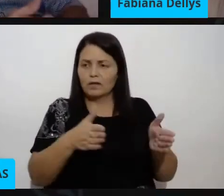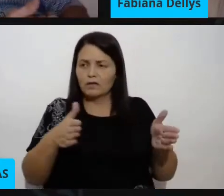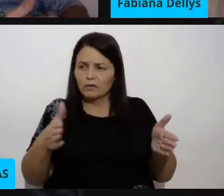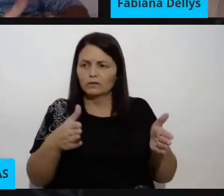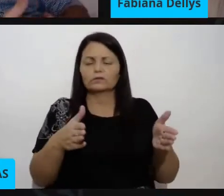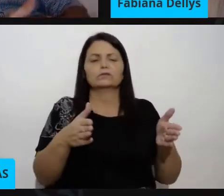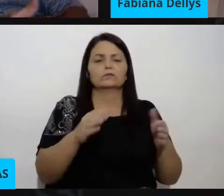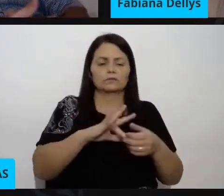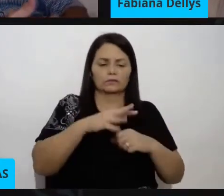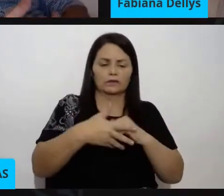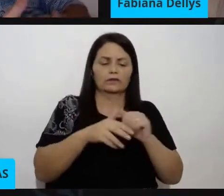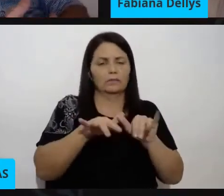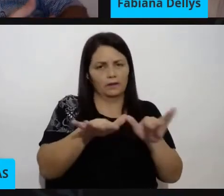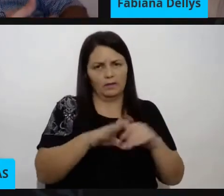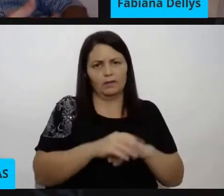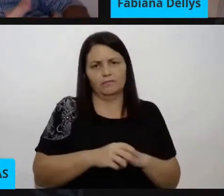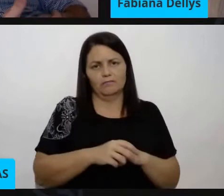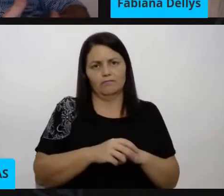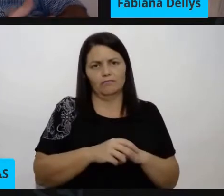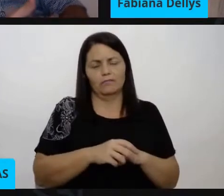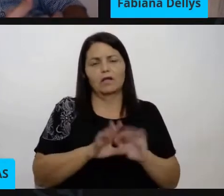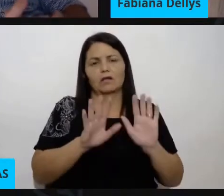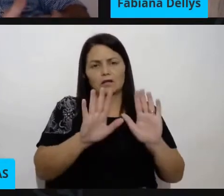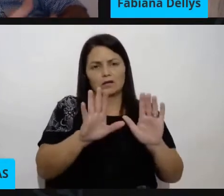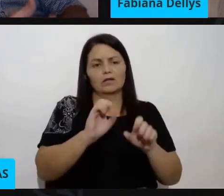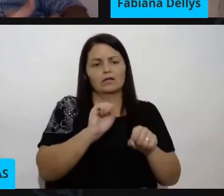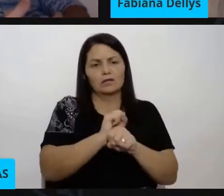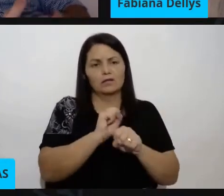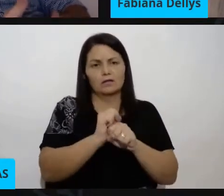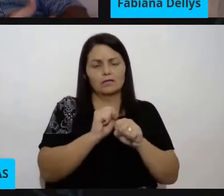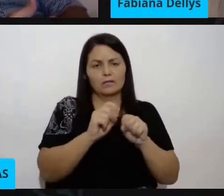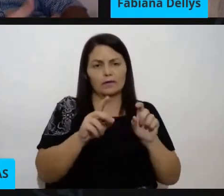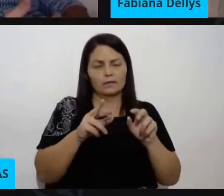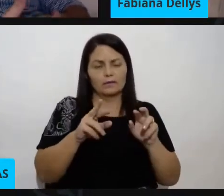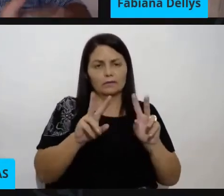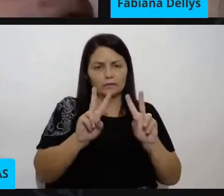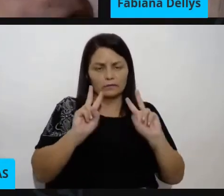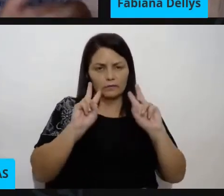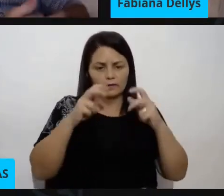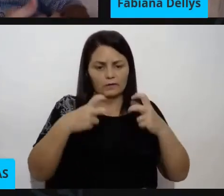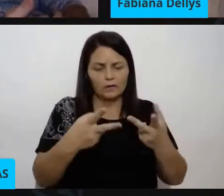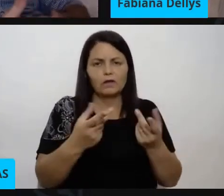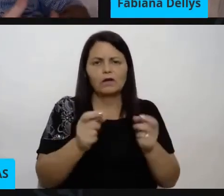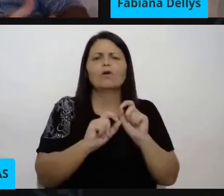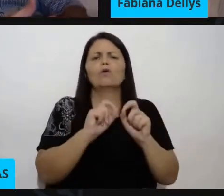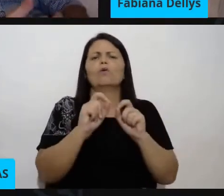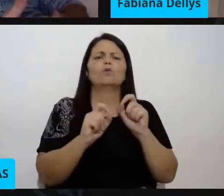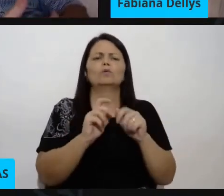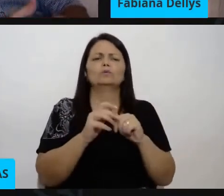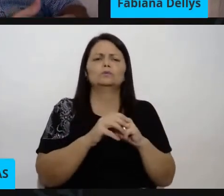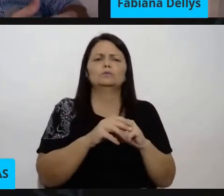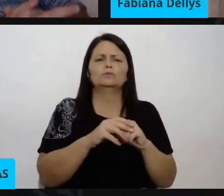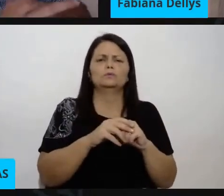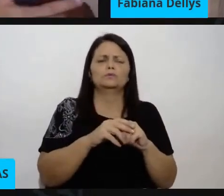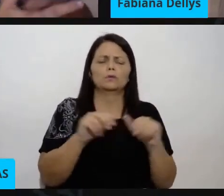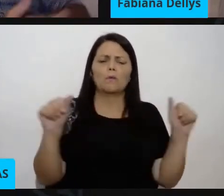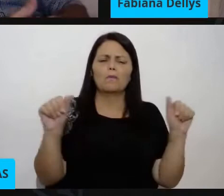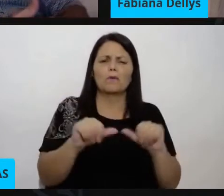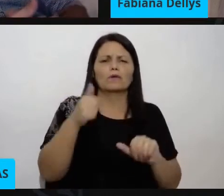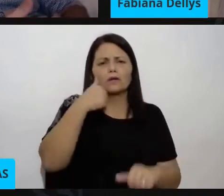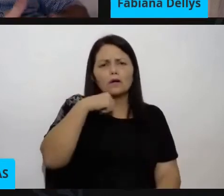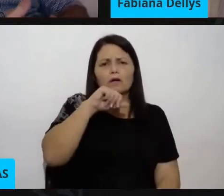por essa pandemia. E espero que cada um olhe para si também. Aí eu falo como psiquiatra de criança, não tem nada pior do que as